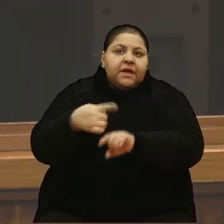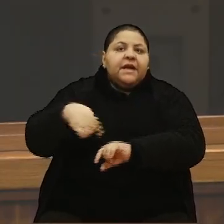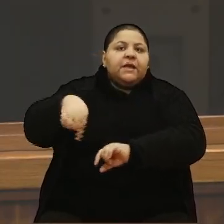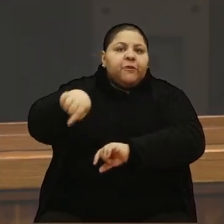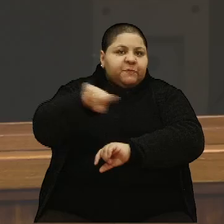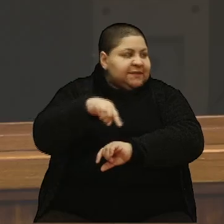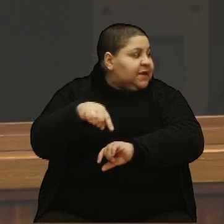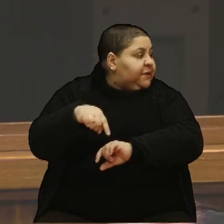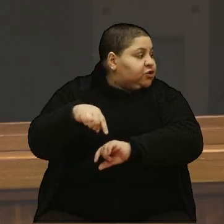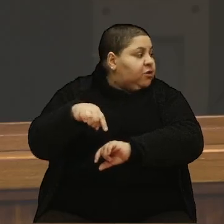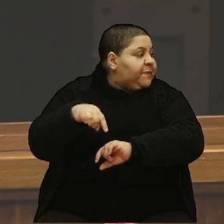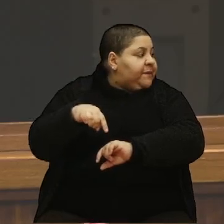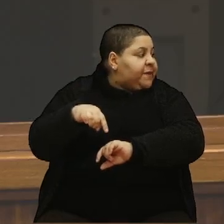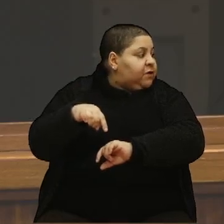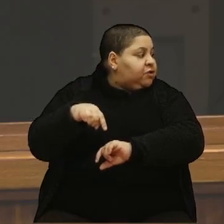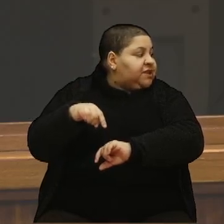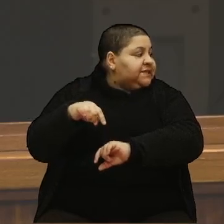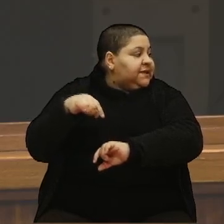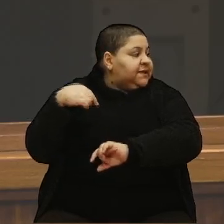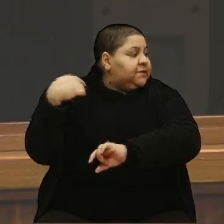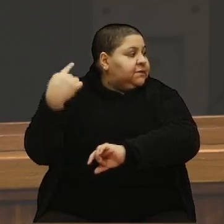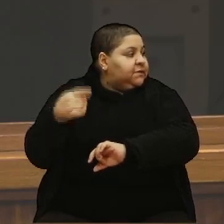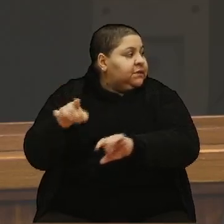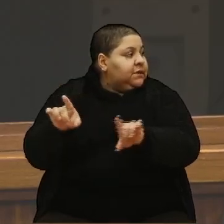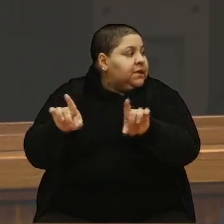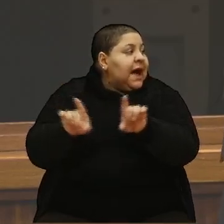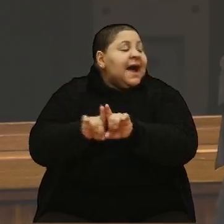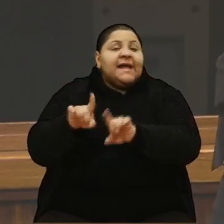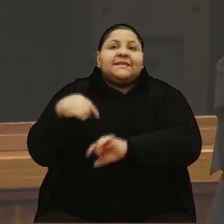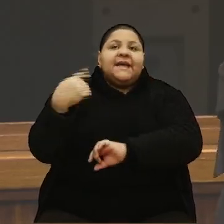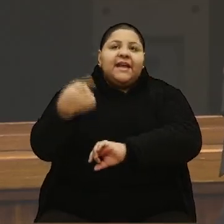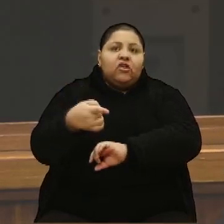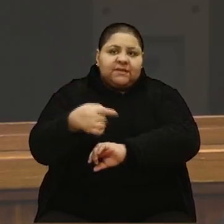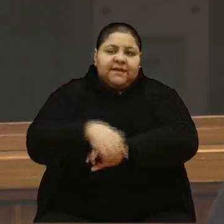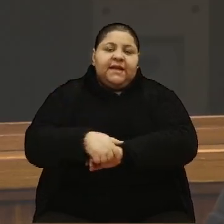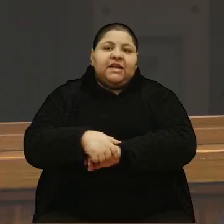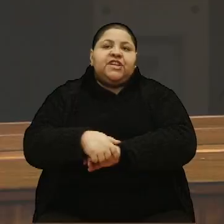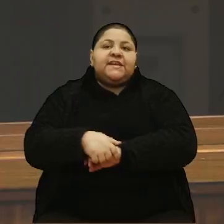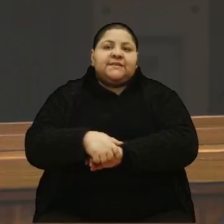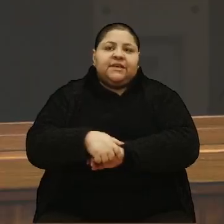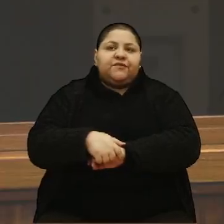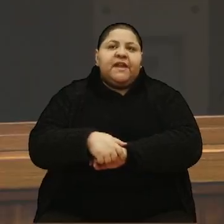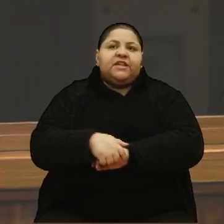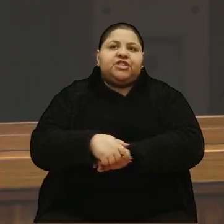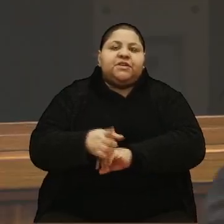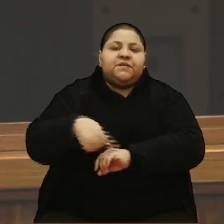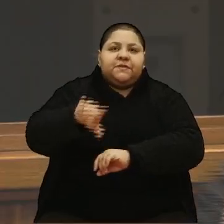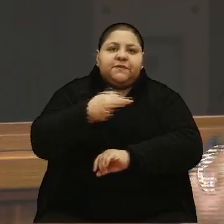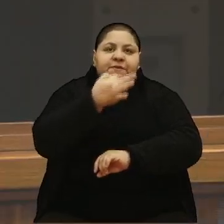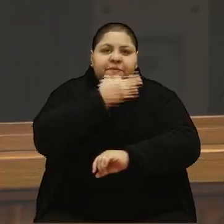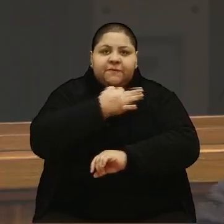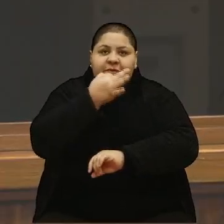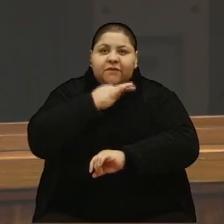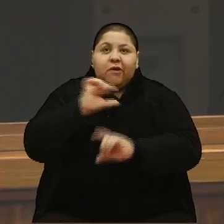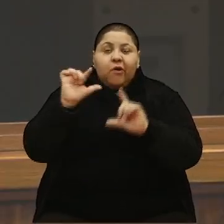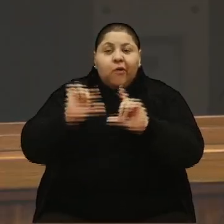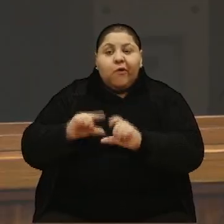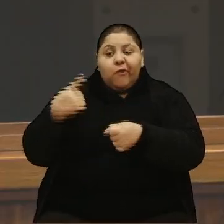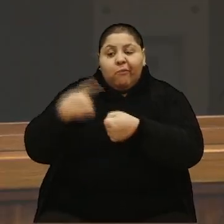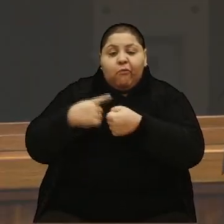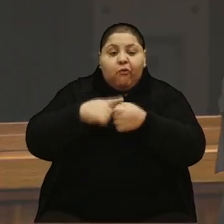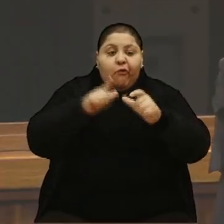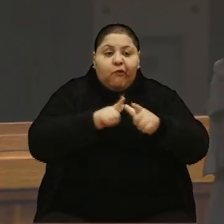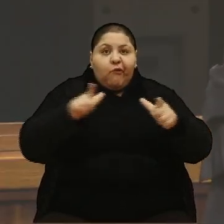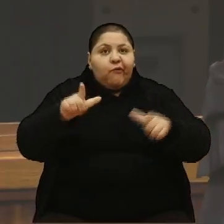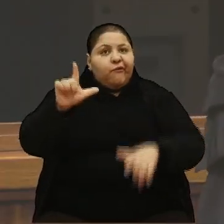tão importante, talvez não tão conhecida ainda, mas muito importante. Caxias é uma das poucas cidades grandes